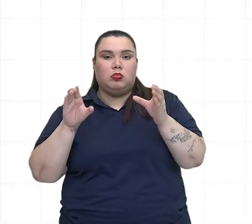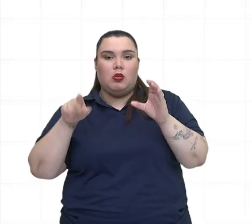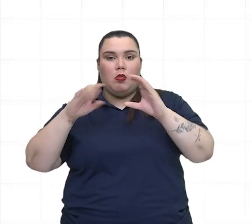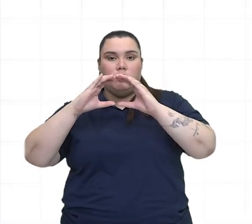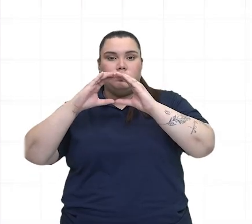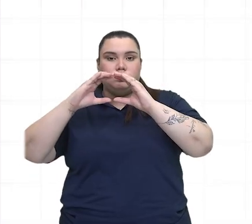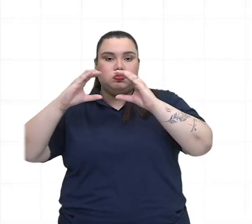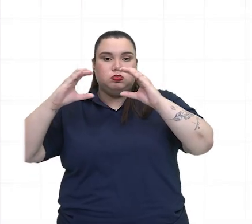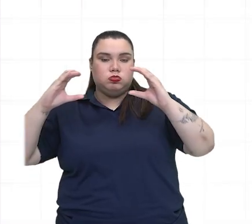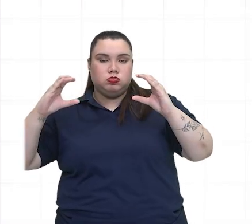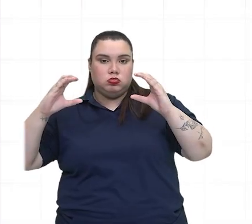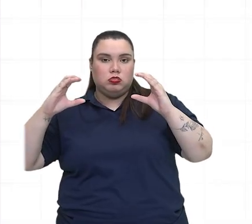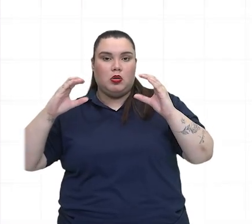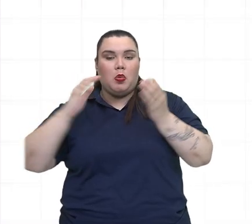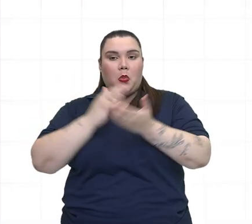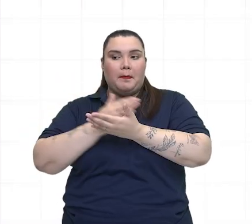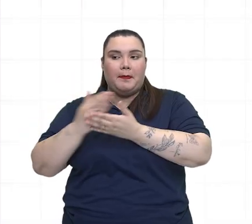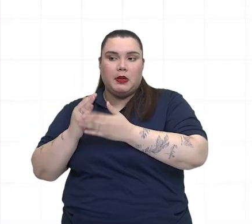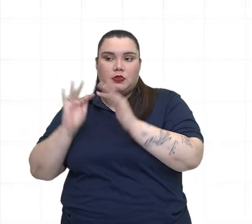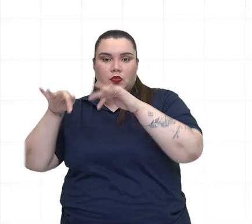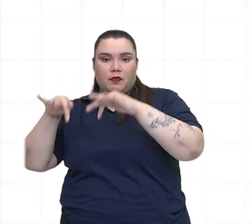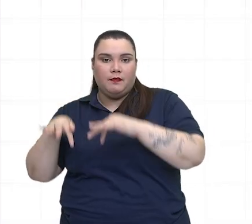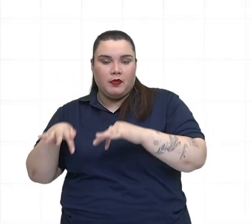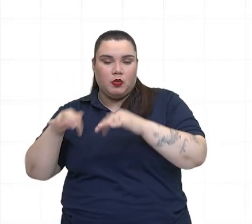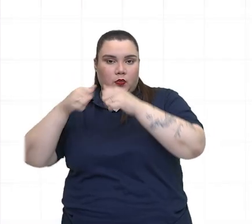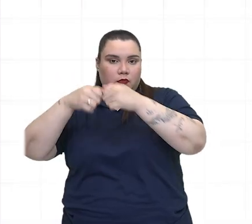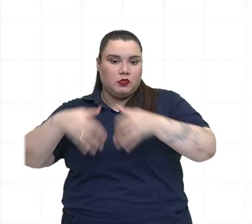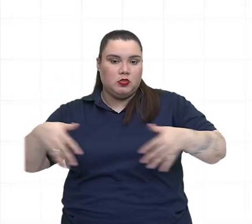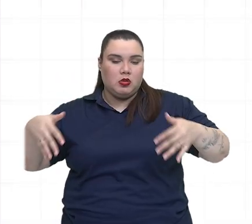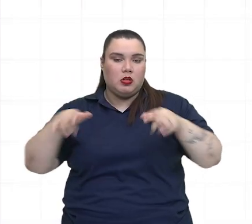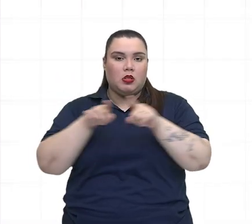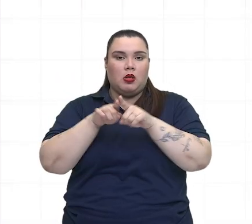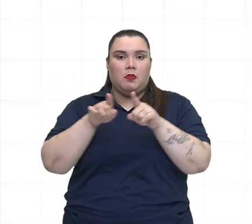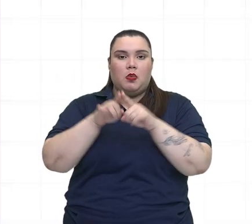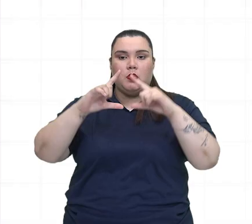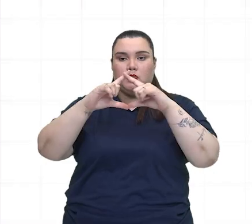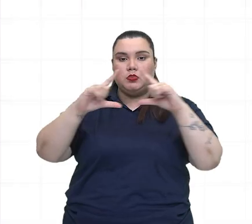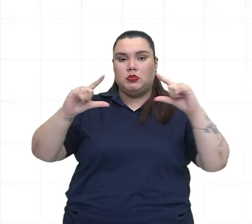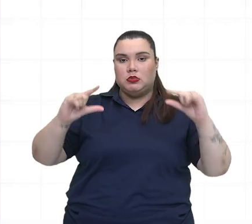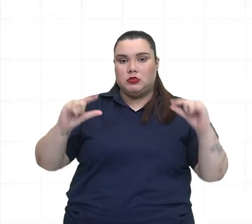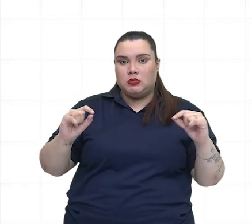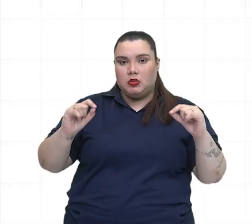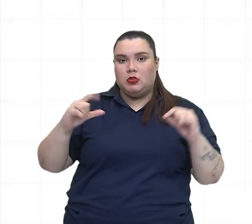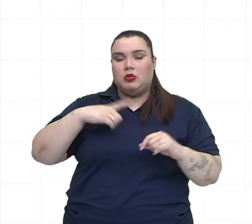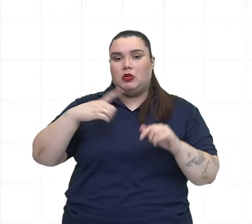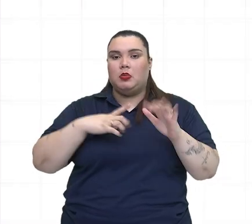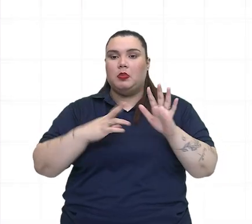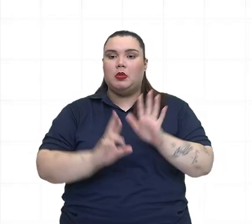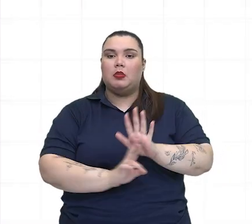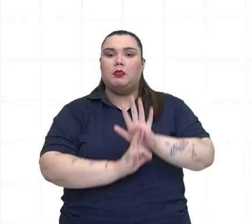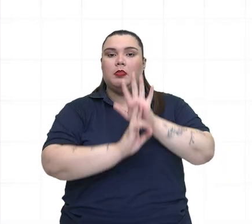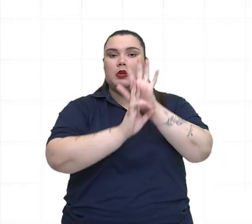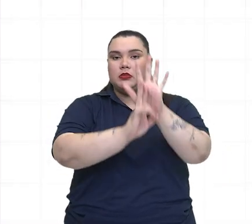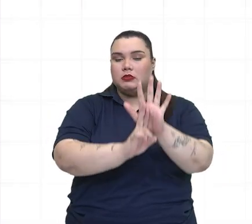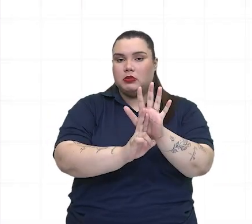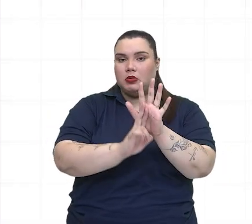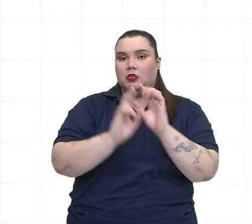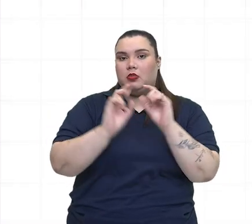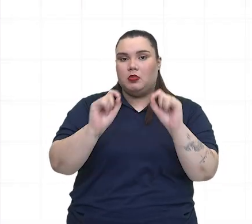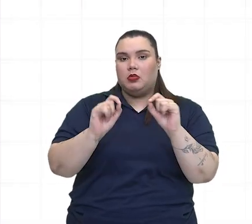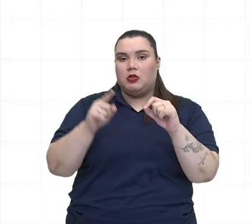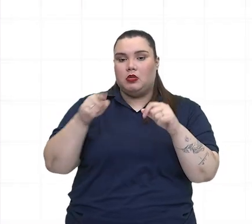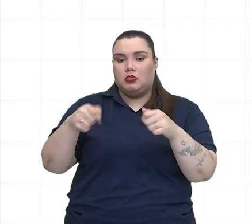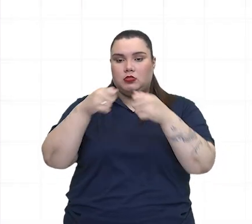arredondadas, que serve para dar início ou fim, assim como o losango, que representa no